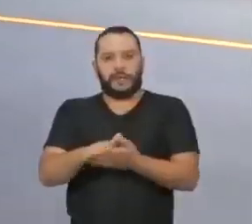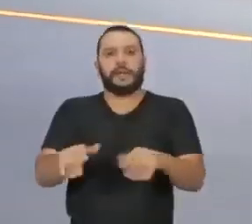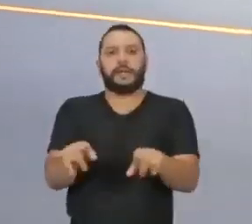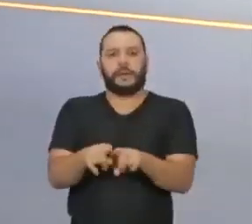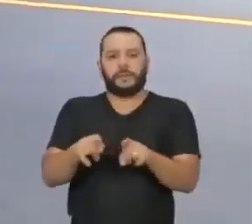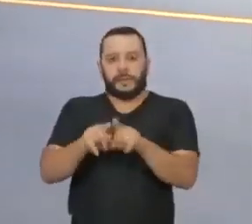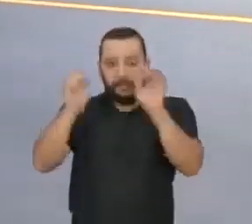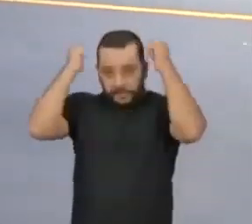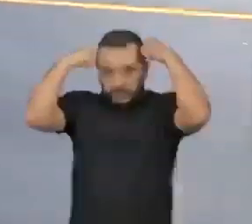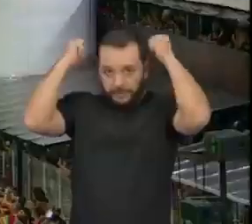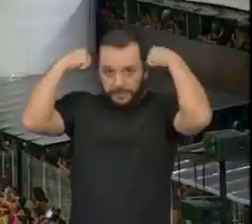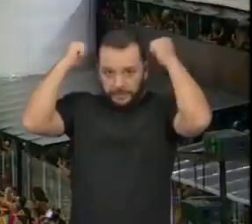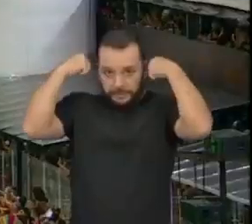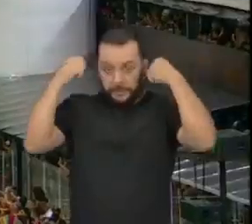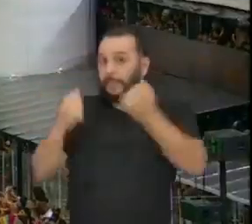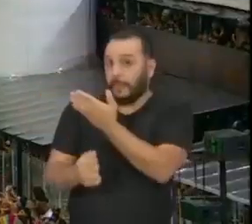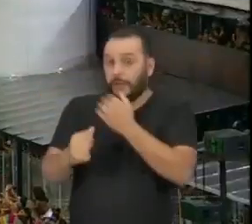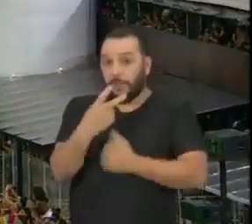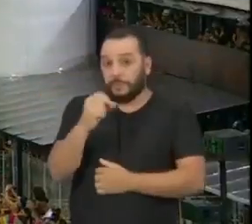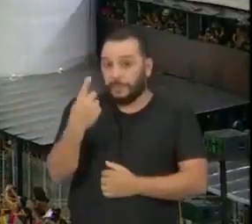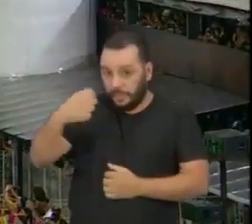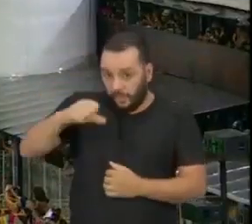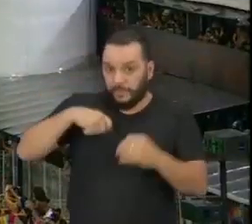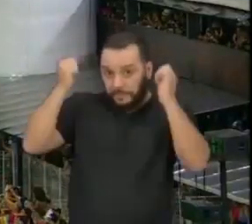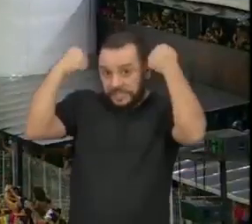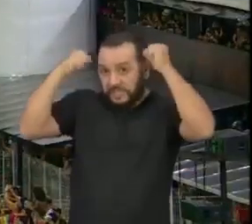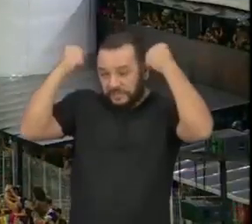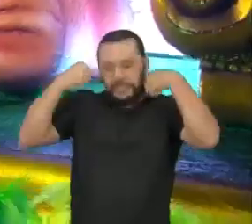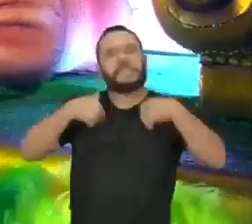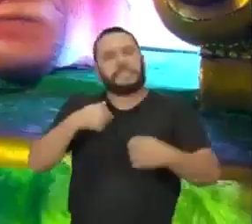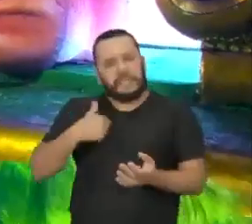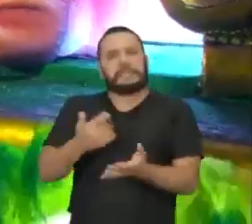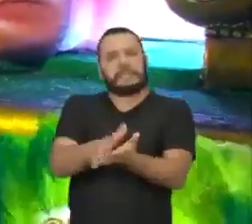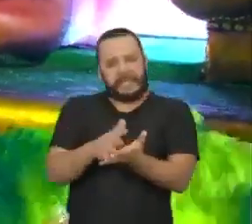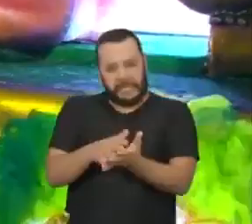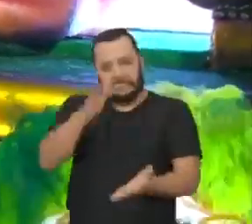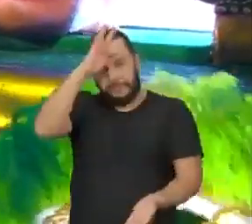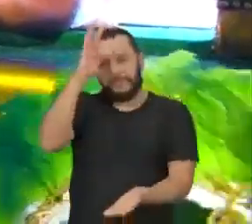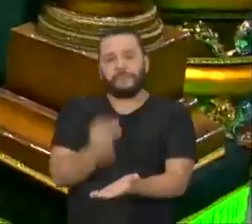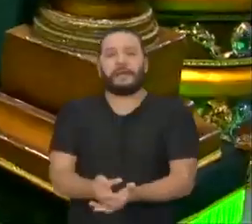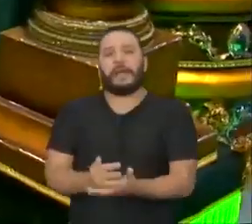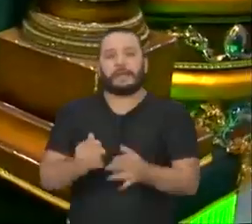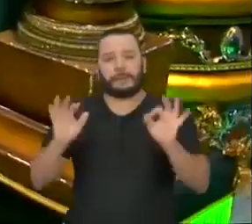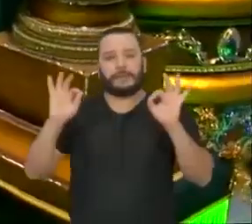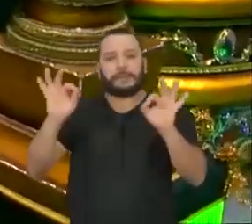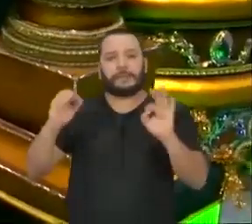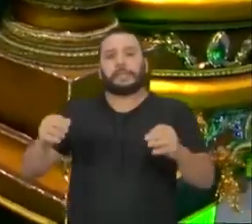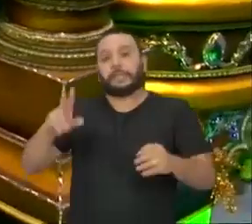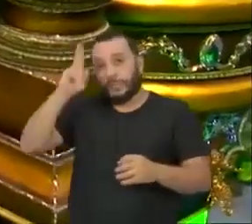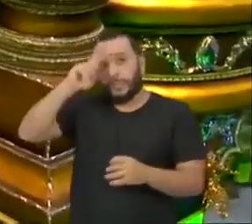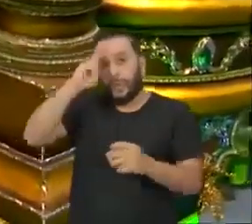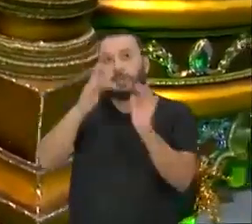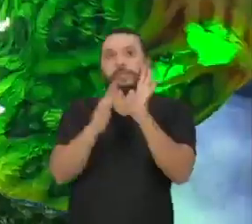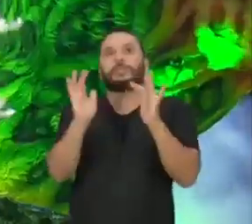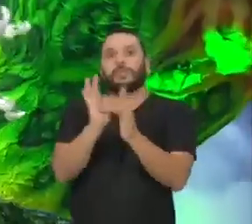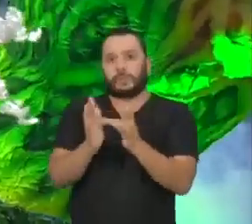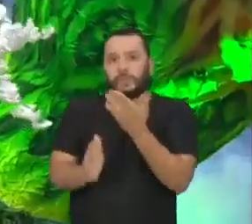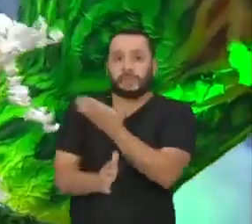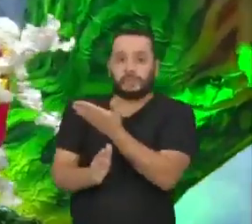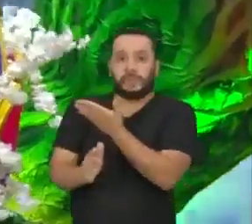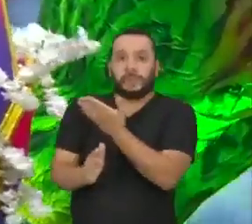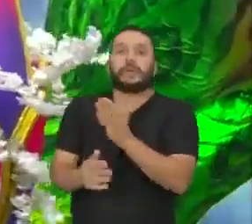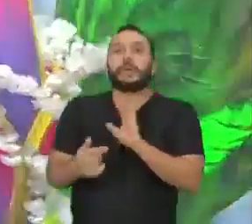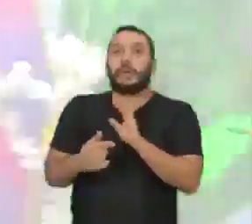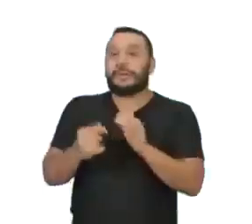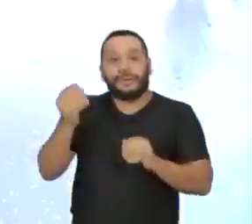campeã de 2019, Mancha Verde, voltou com muito luxo, samba e fé para contar a história de Jesus Cristo e assim tentar